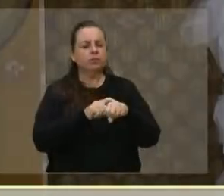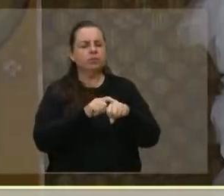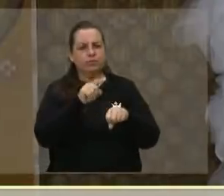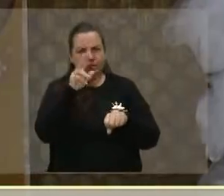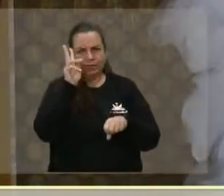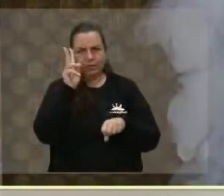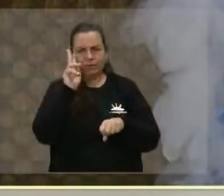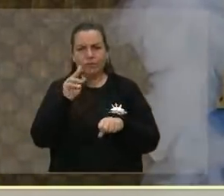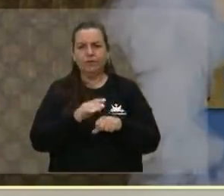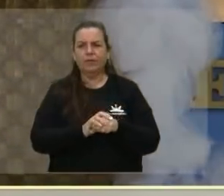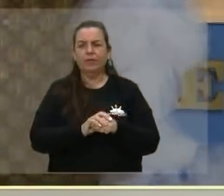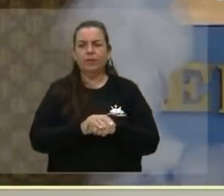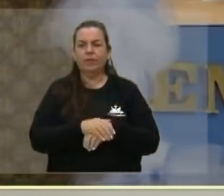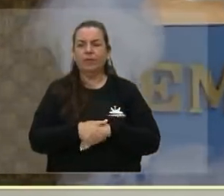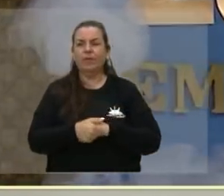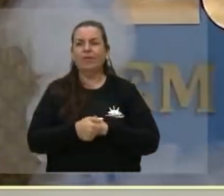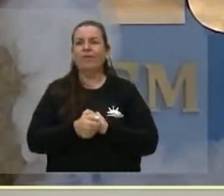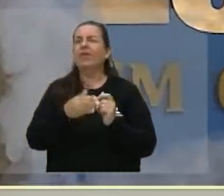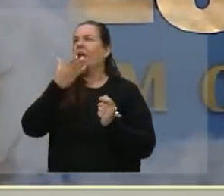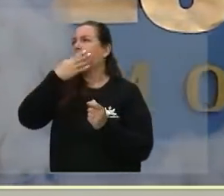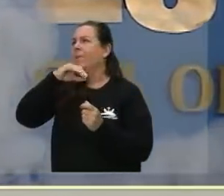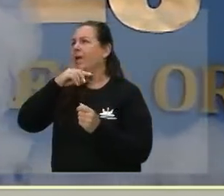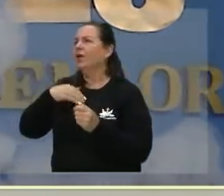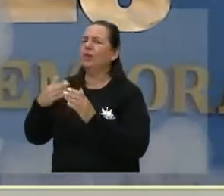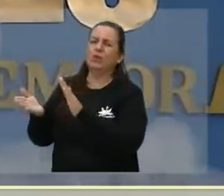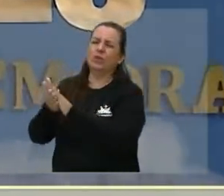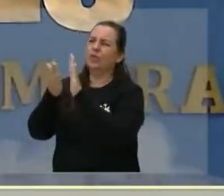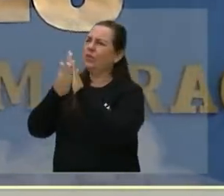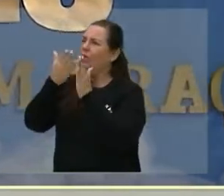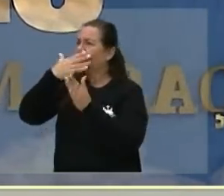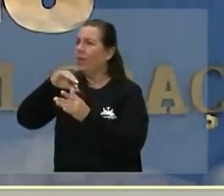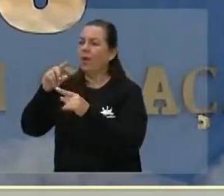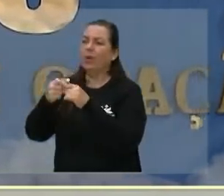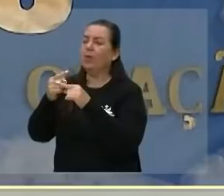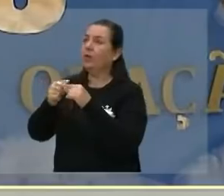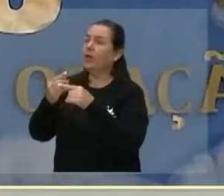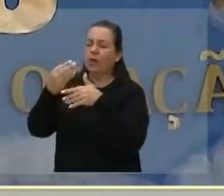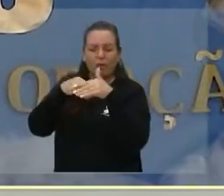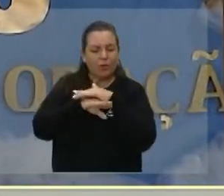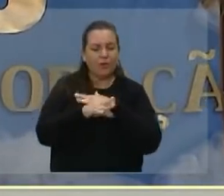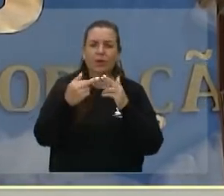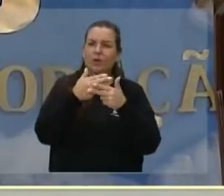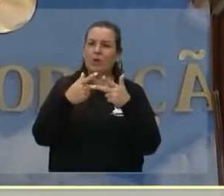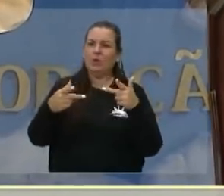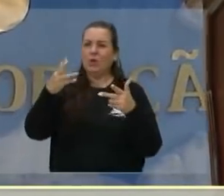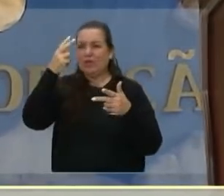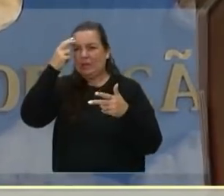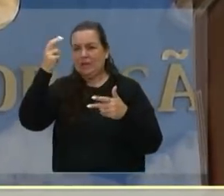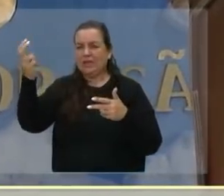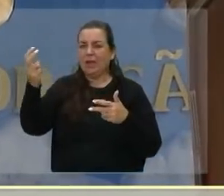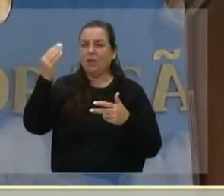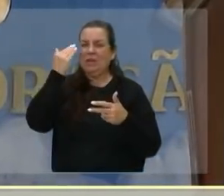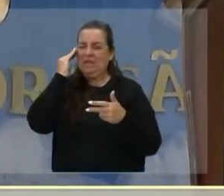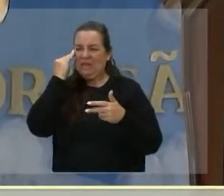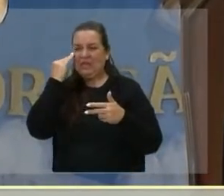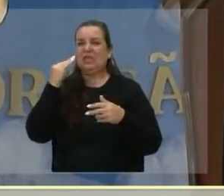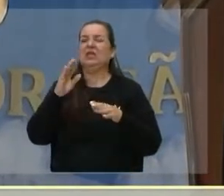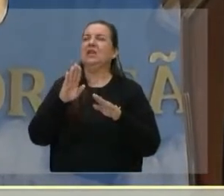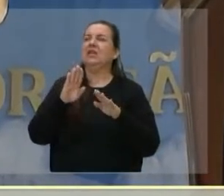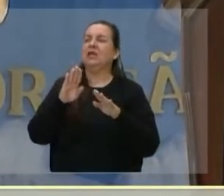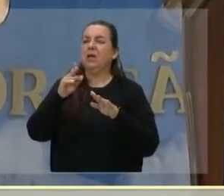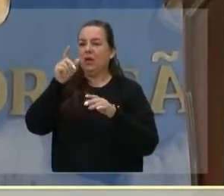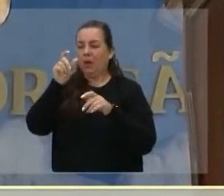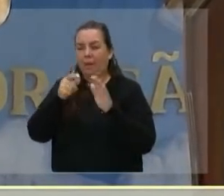lembra isso tando vai eu te dou o meu pai porque escondesse as coisas no sábios e entendidos e as revelaste